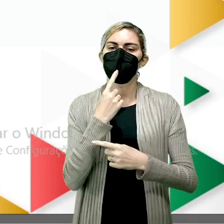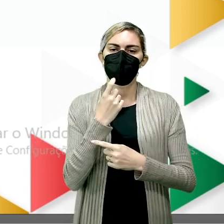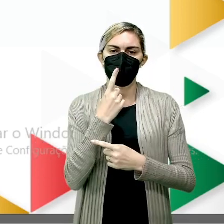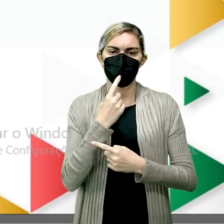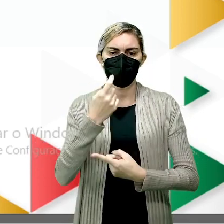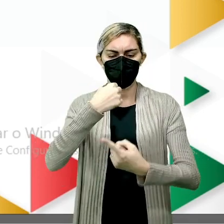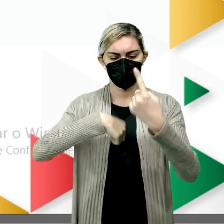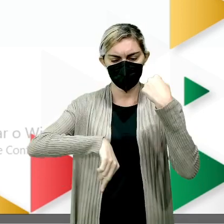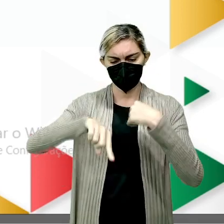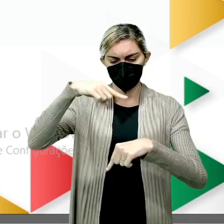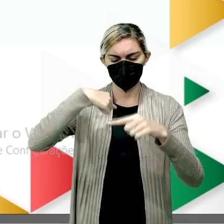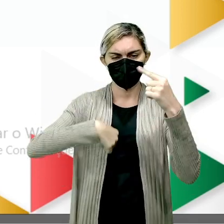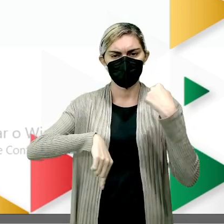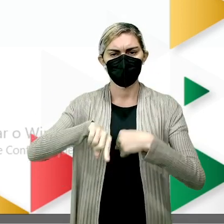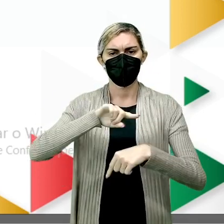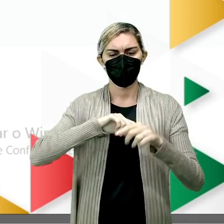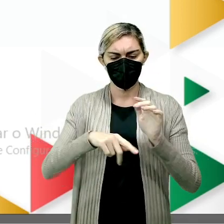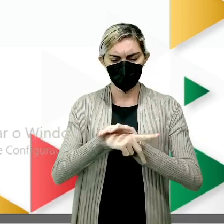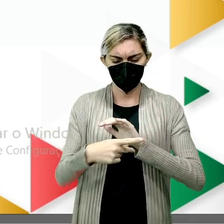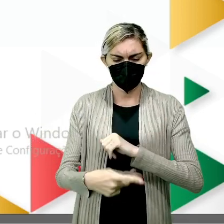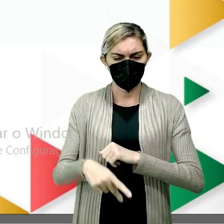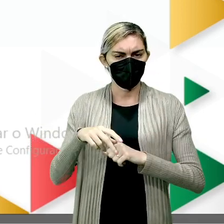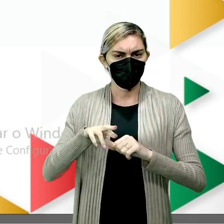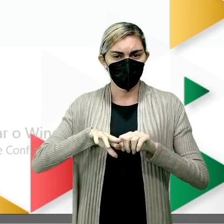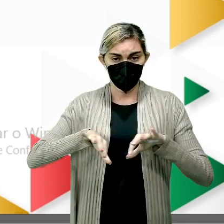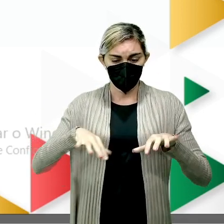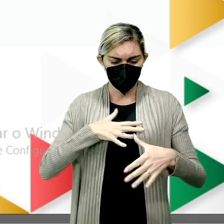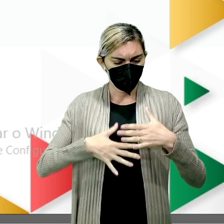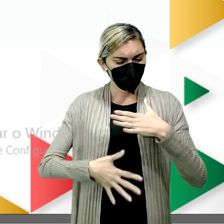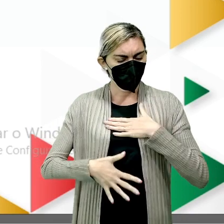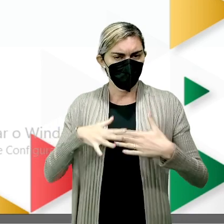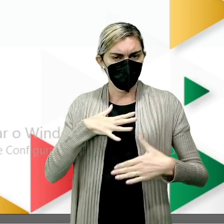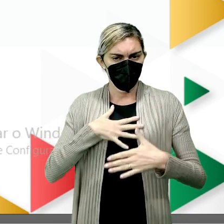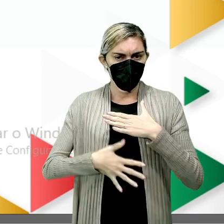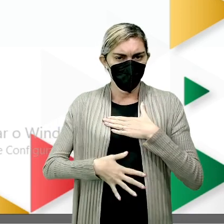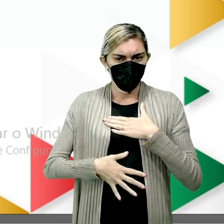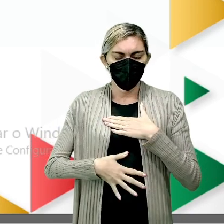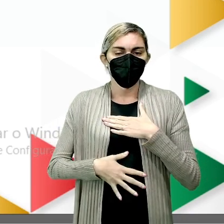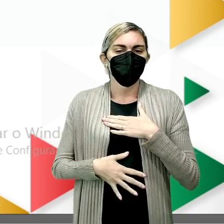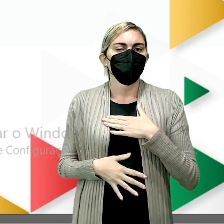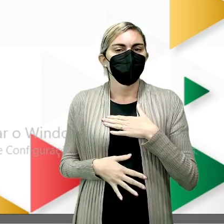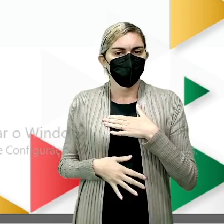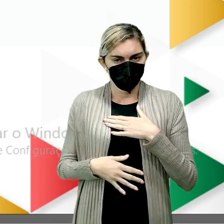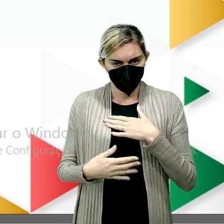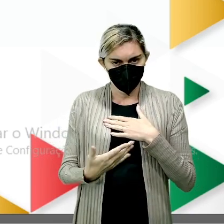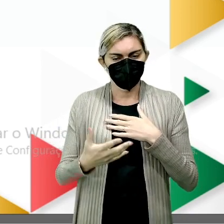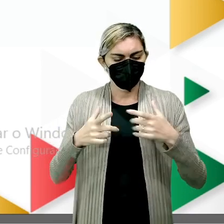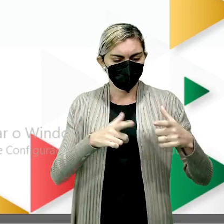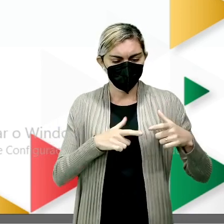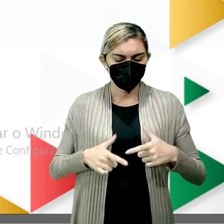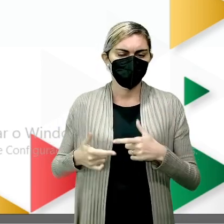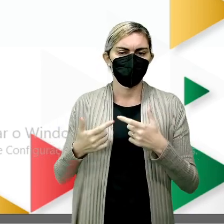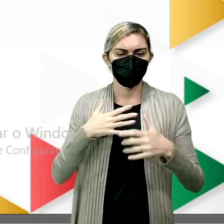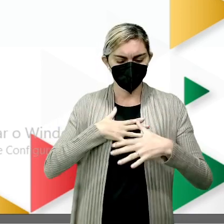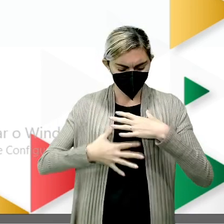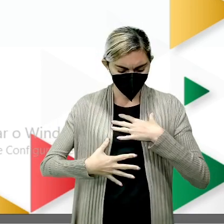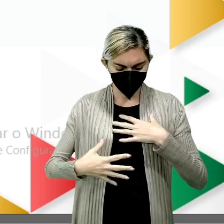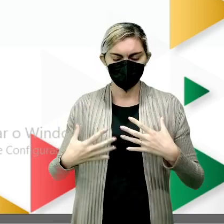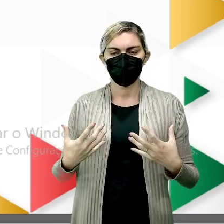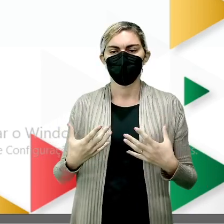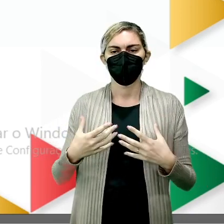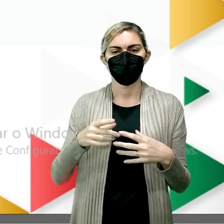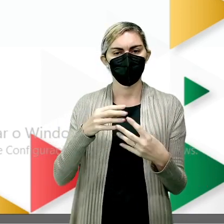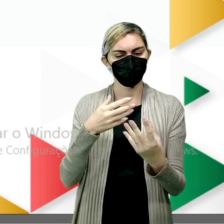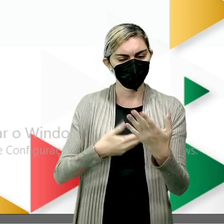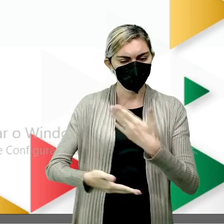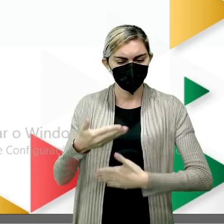e atuam em partes específicas do corpo. Isso aí, galerinha. Nesses locais, eles